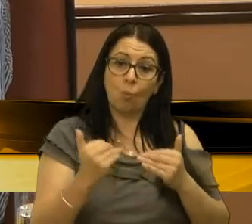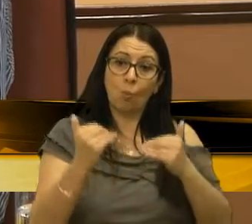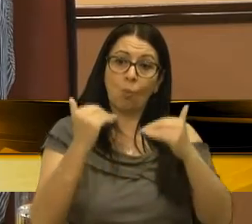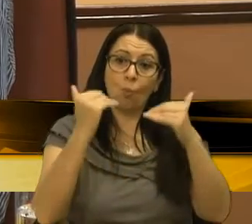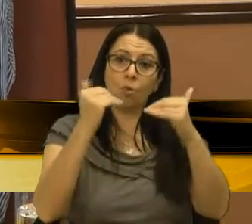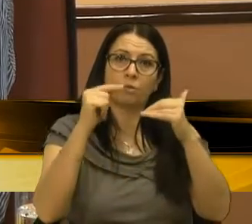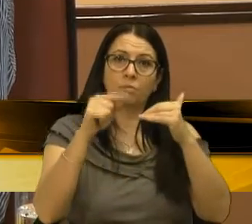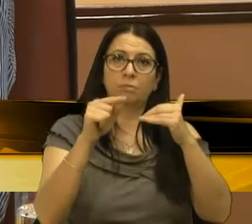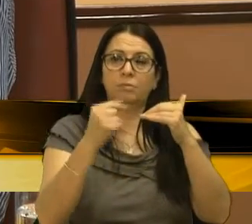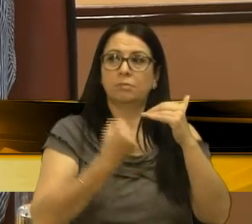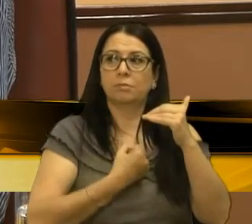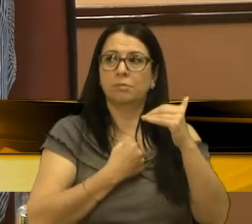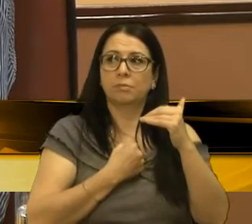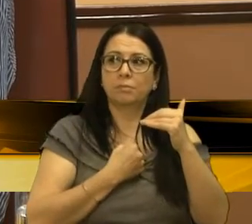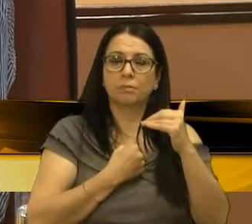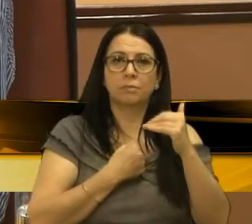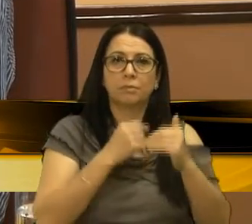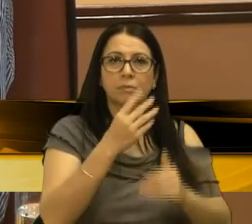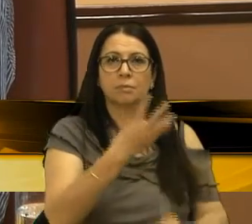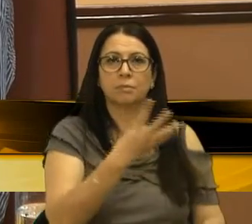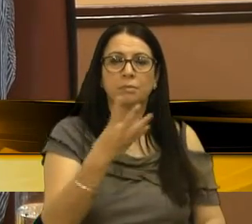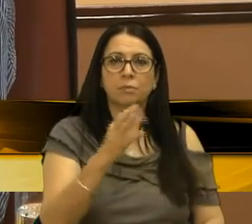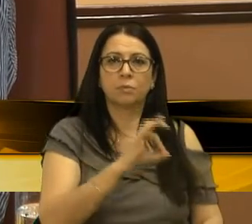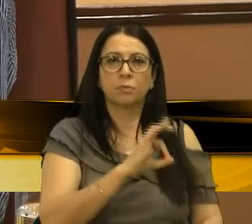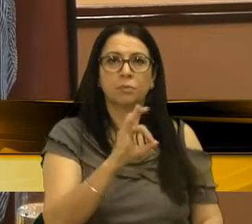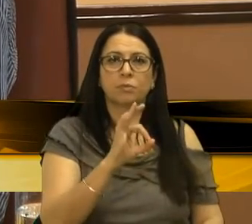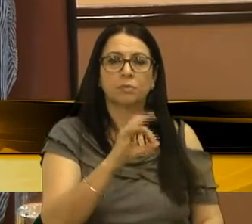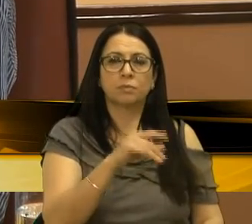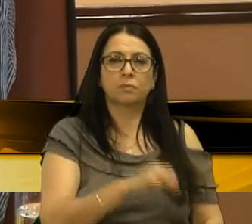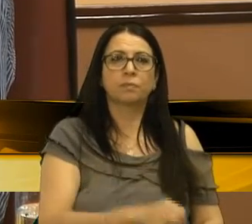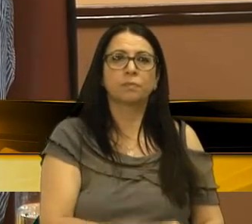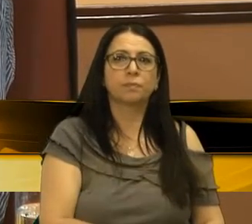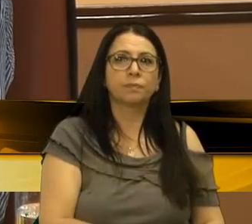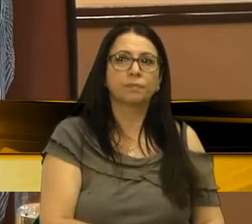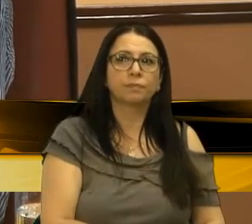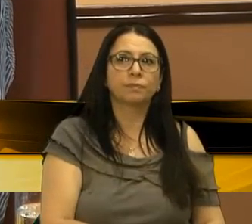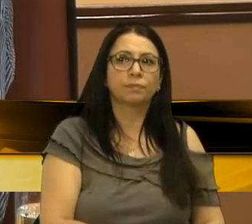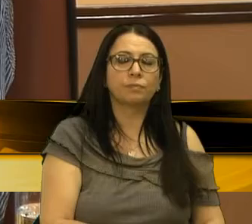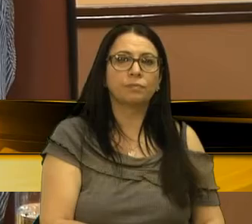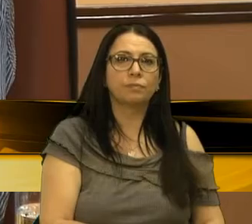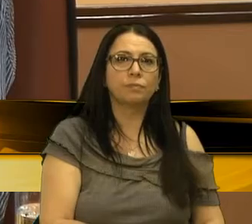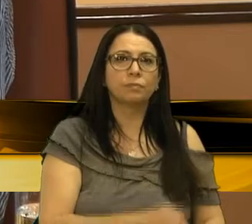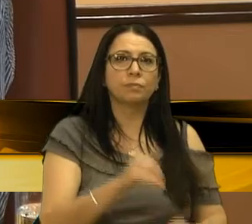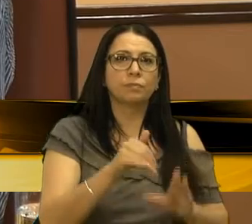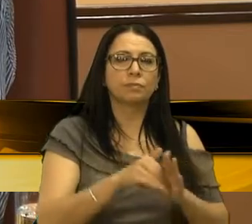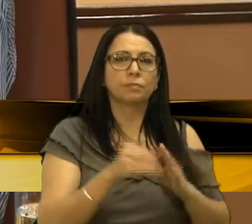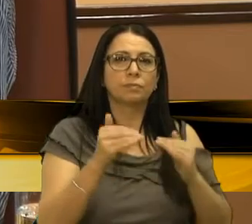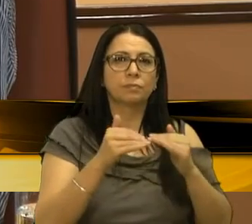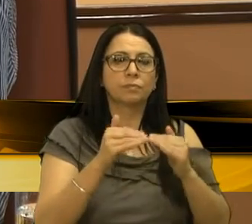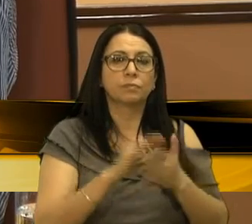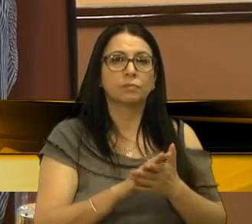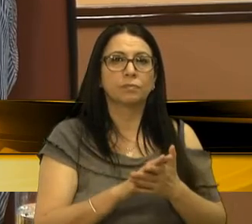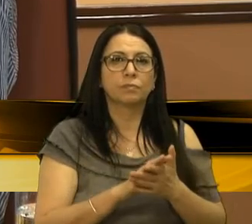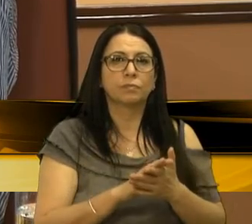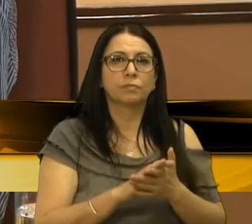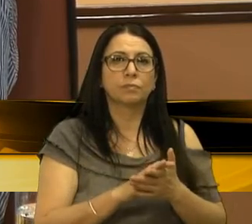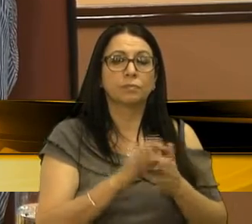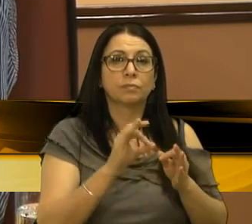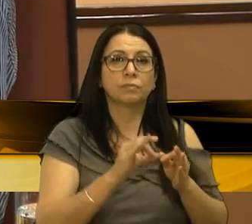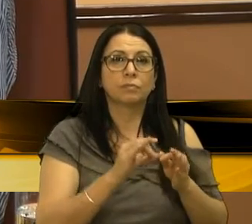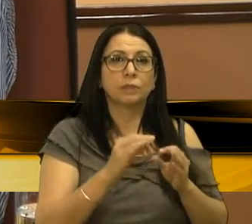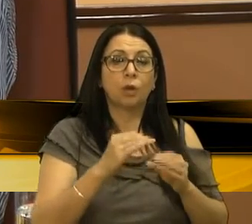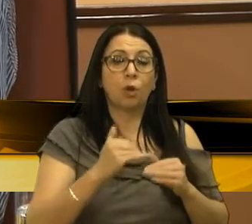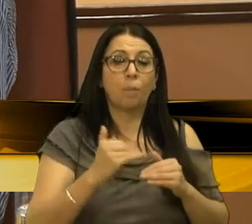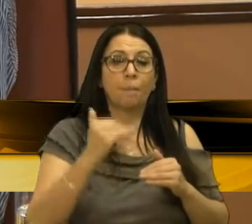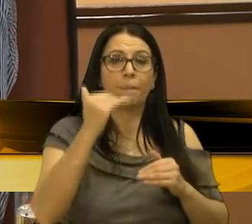muito esses 44%, né, que está dentro dos conformes, né? Mas certamente irá